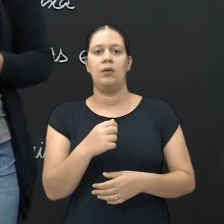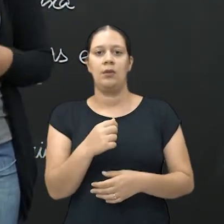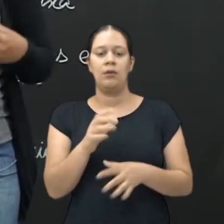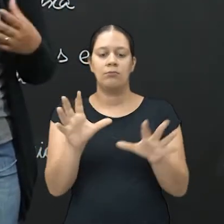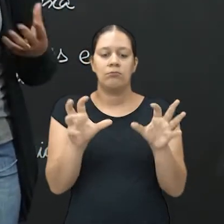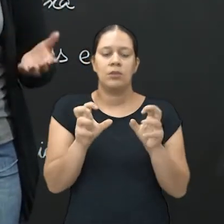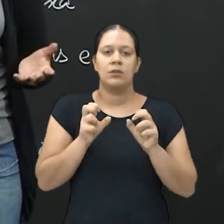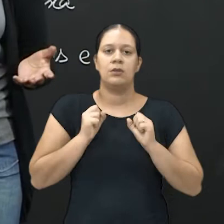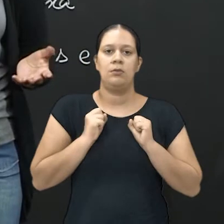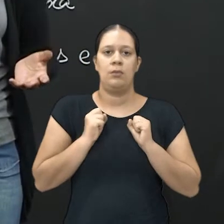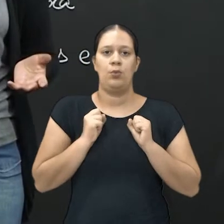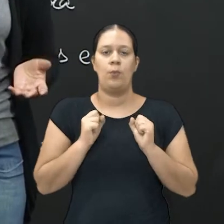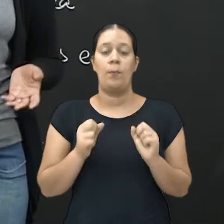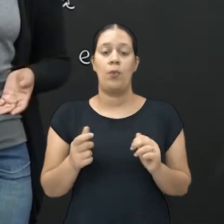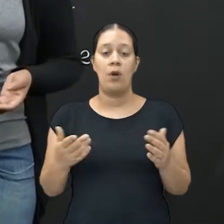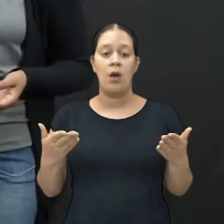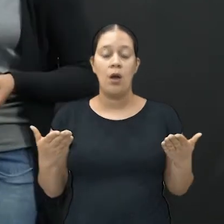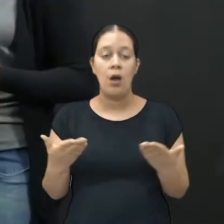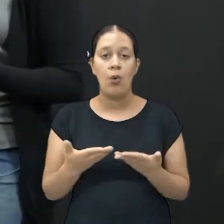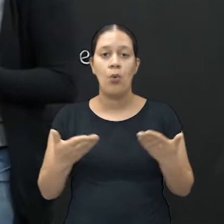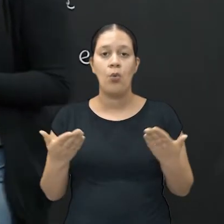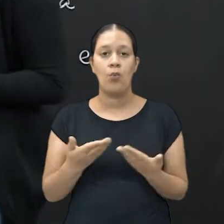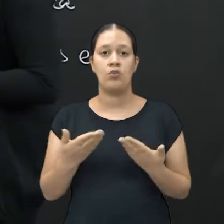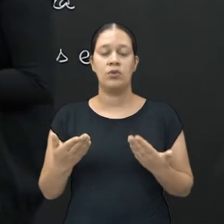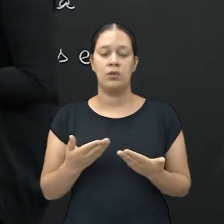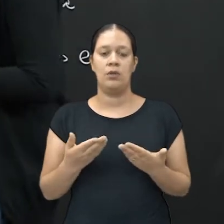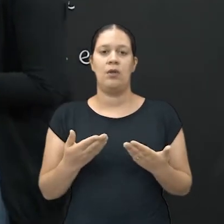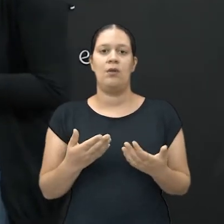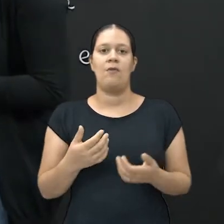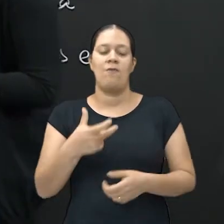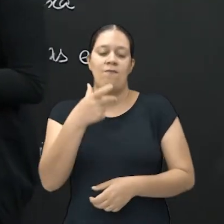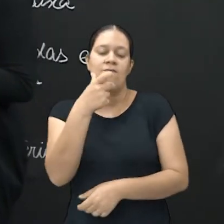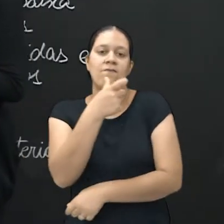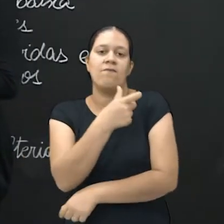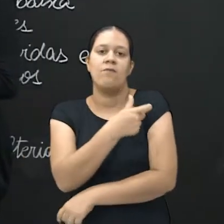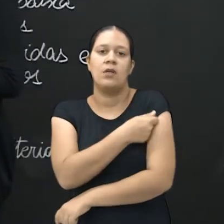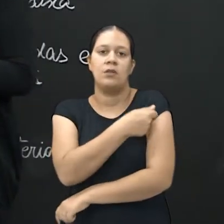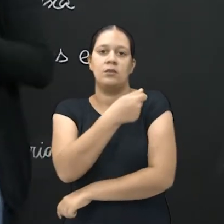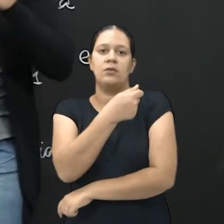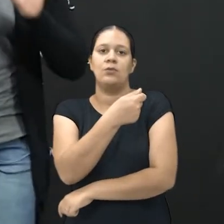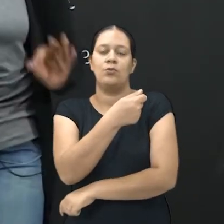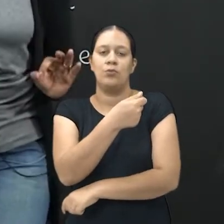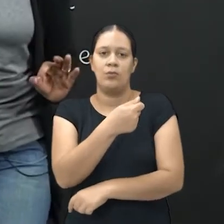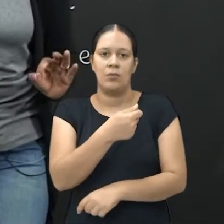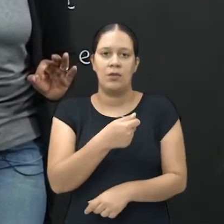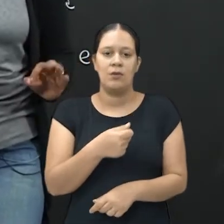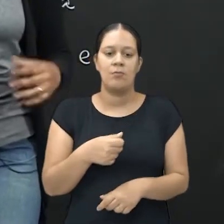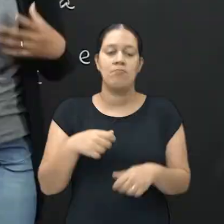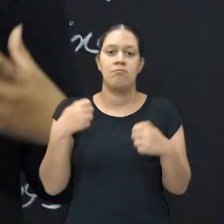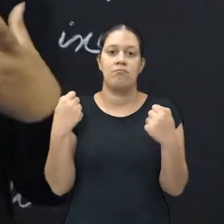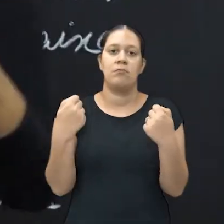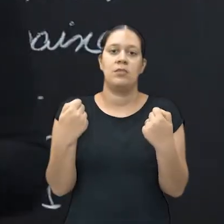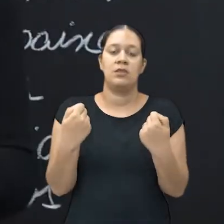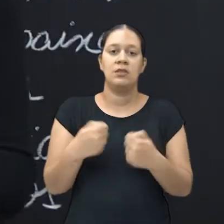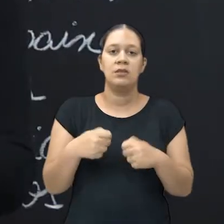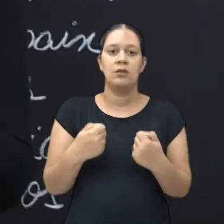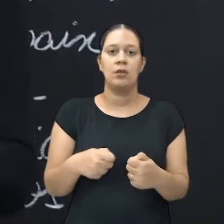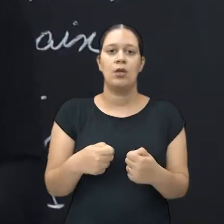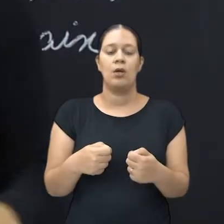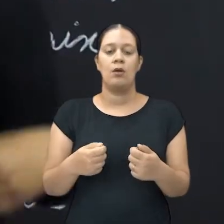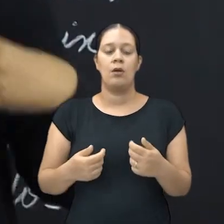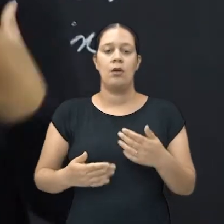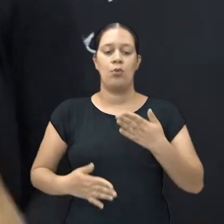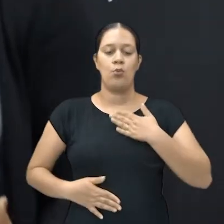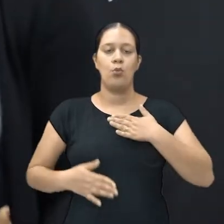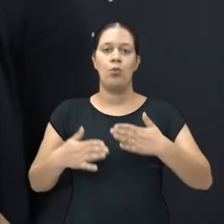Pronto. Agora, quando a gente fala de vacina, eu estou falando de imunização ativa. Afinal, o seu corpo tem